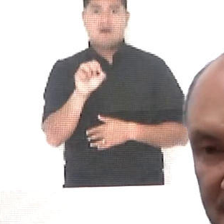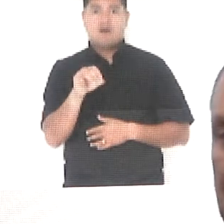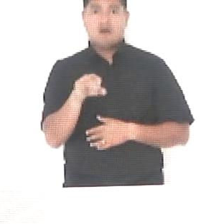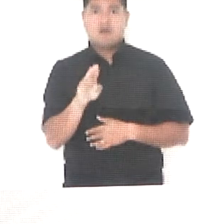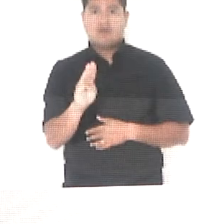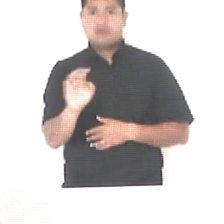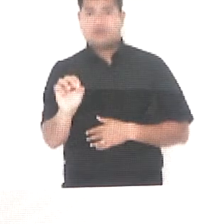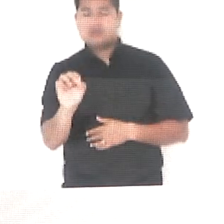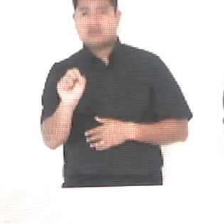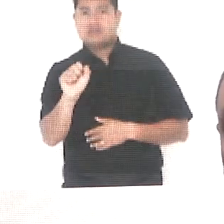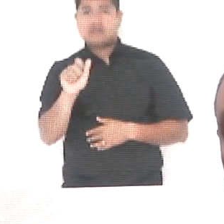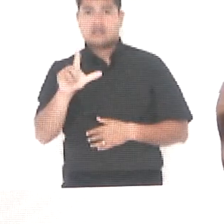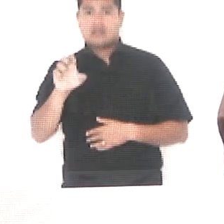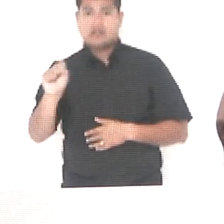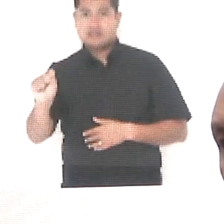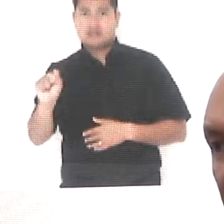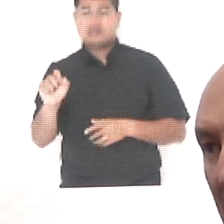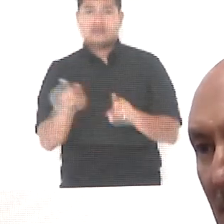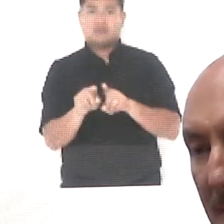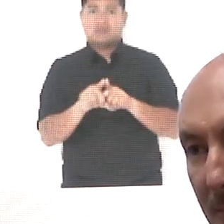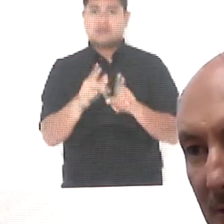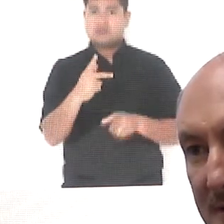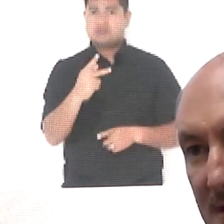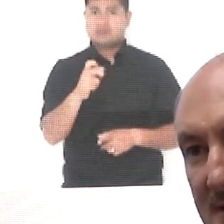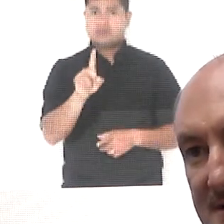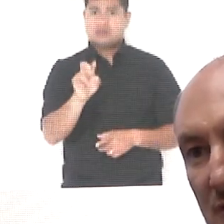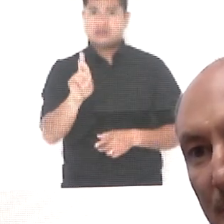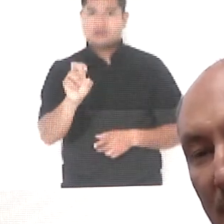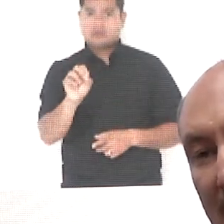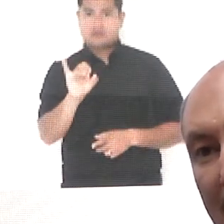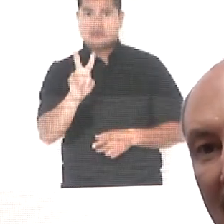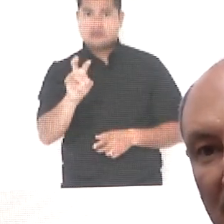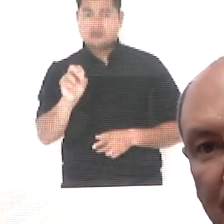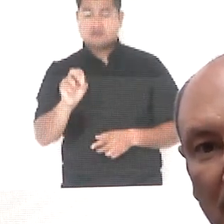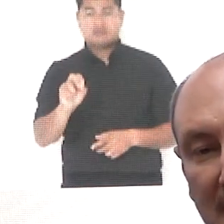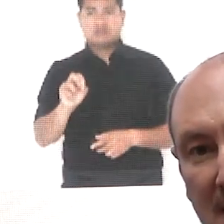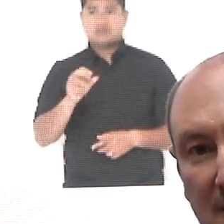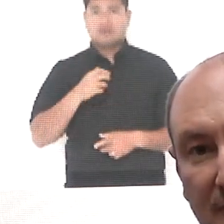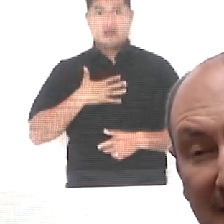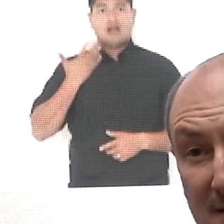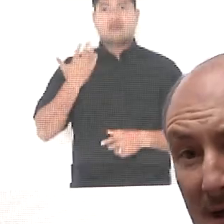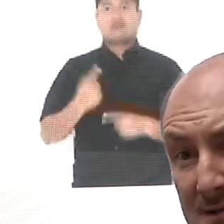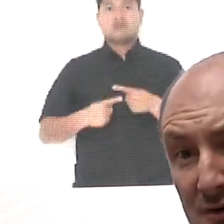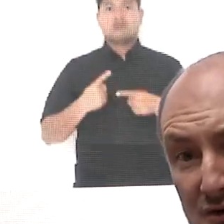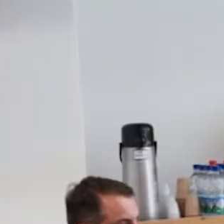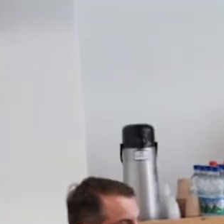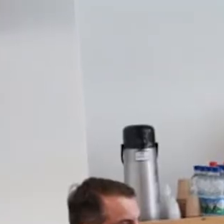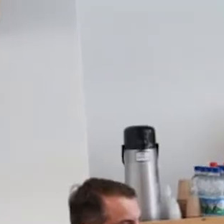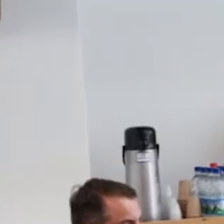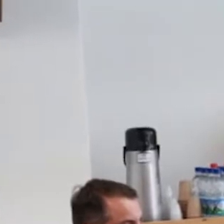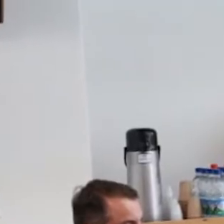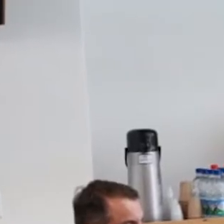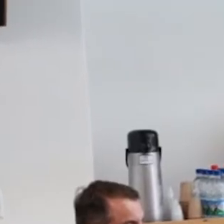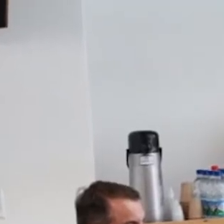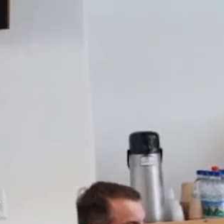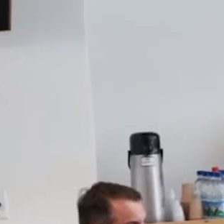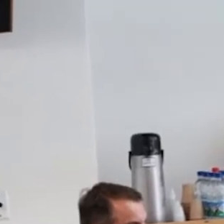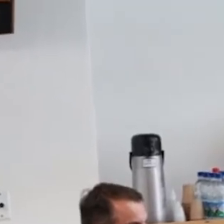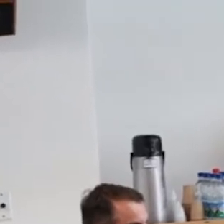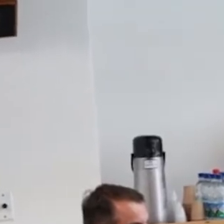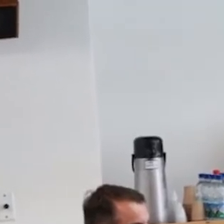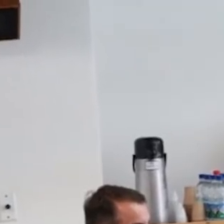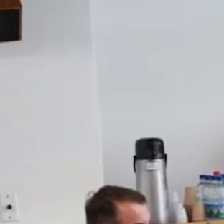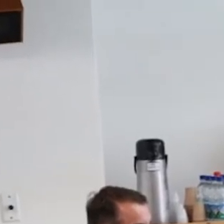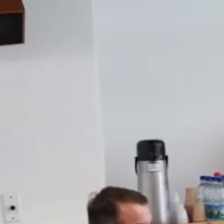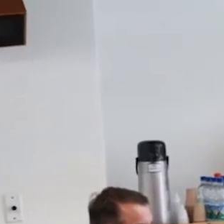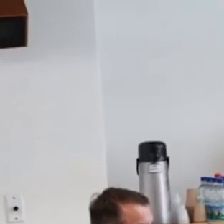o presidente da Assembleia, deputado Mauro de Nadal, fez o anúncio da doação de recursos nesta terça-feira em Chapecó,